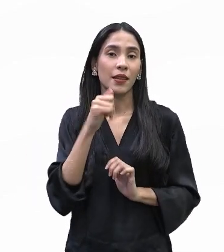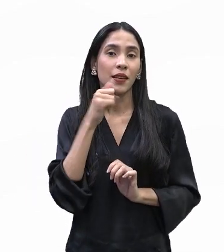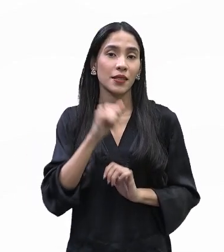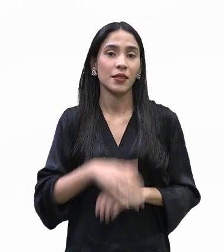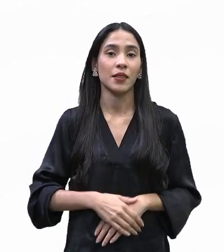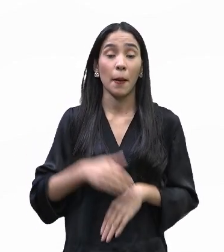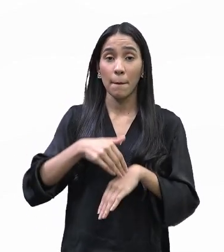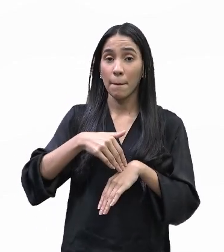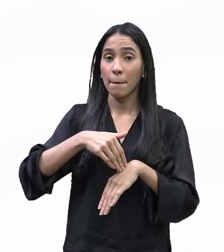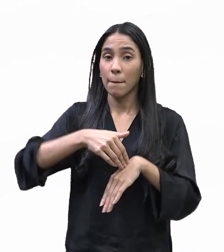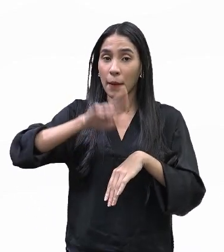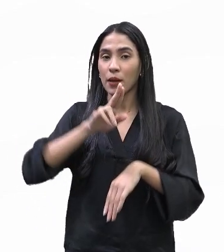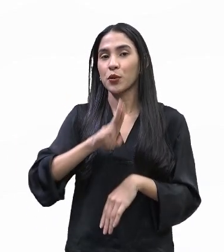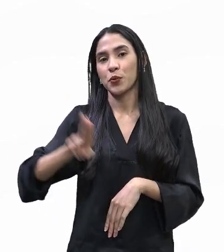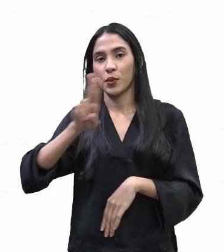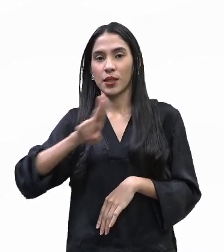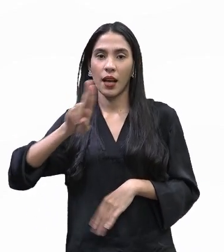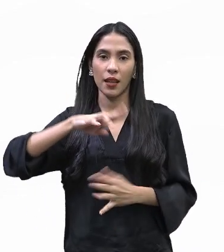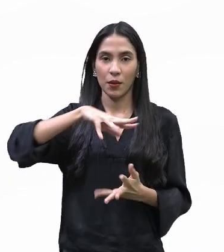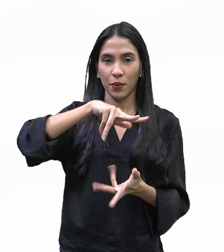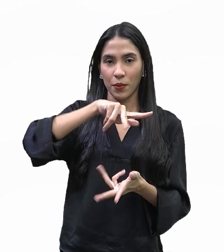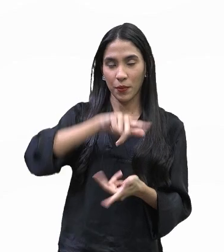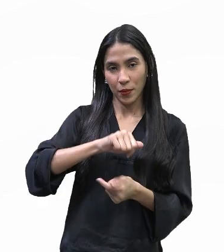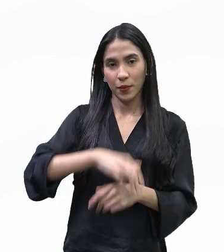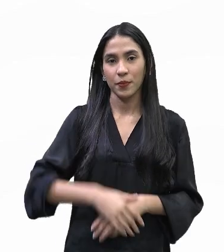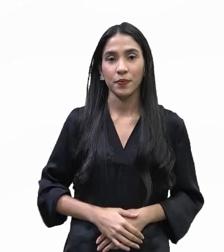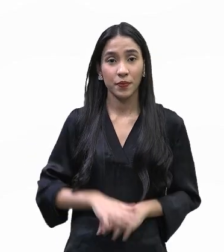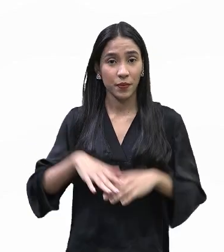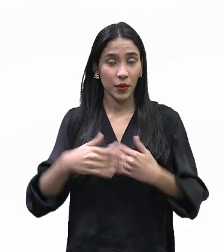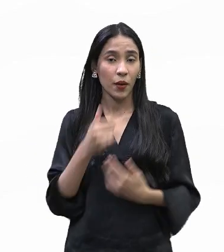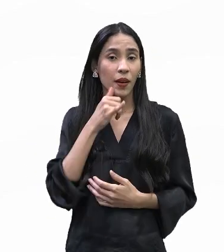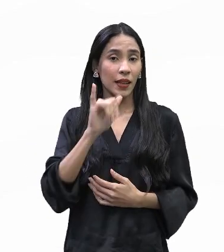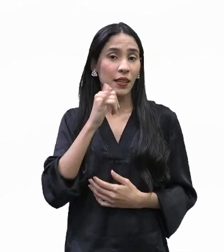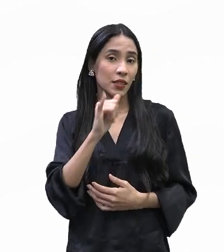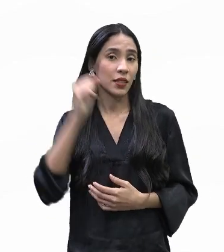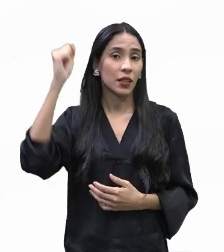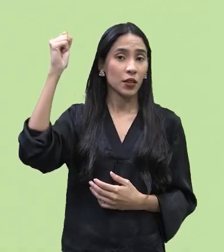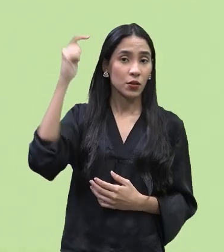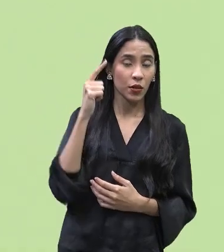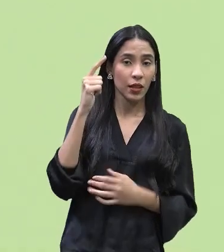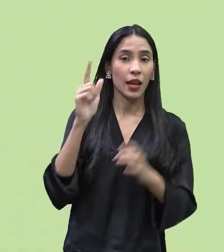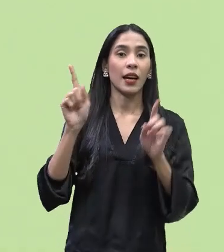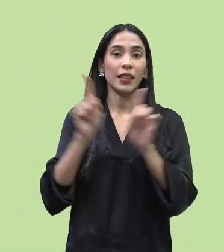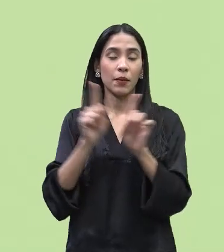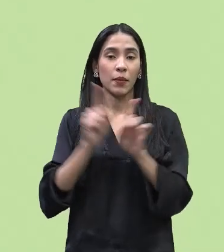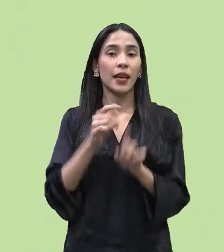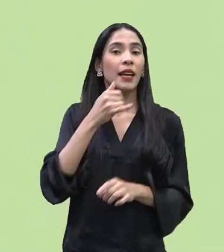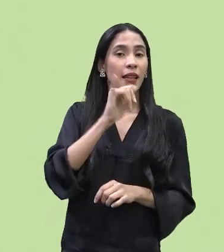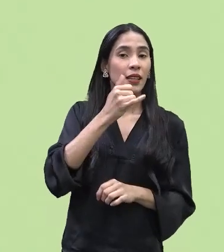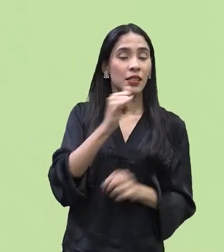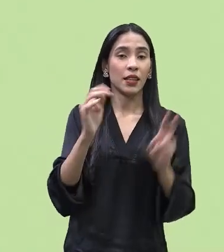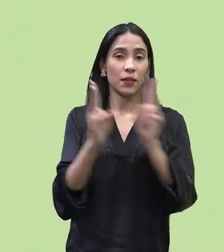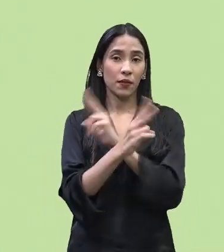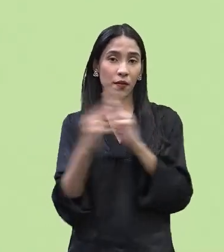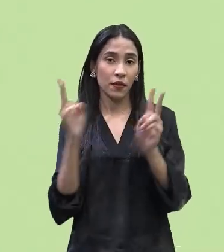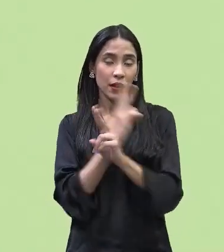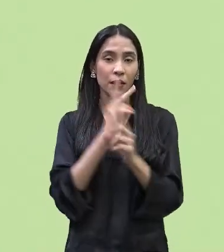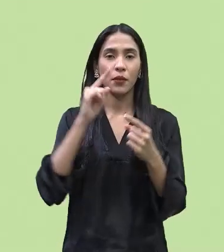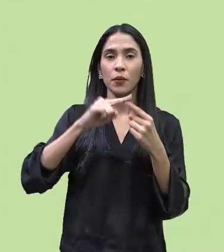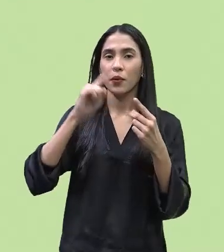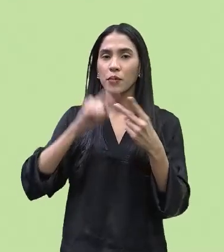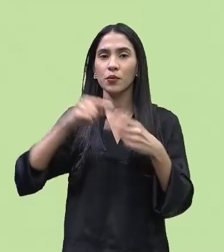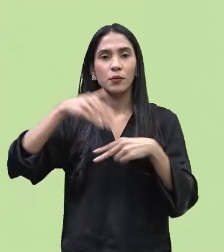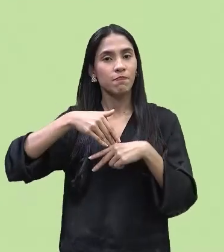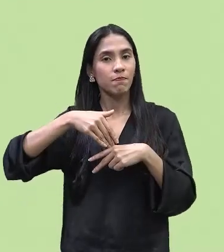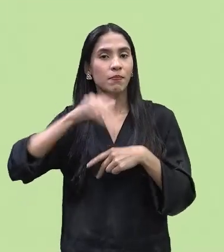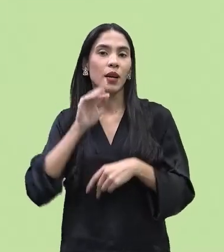que mais cresce no mundo, tá, gente? Então, a energia solar e a energia eólica, né? Essas duas são as duas